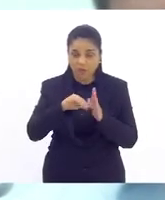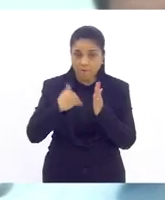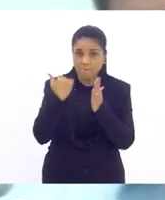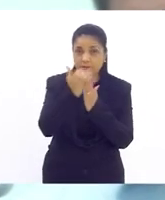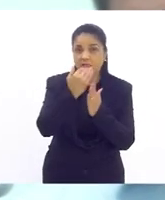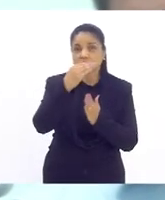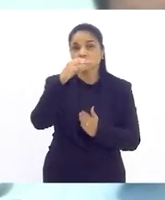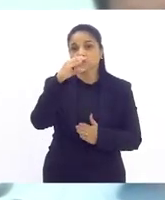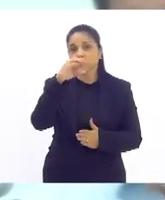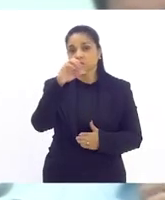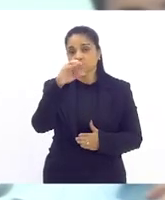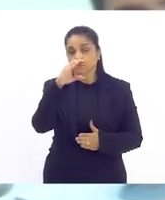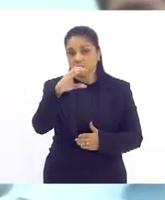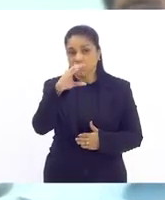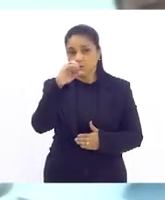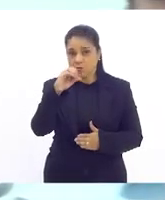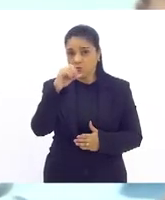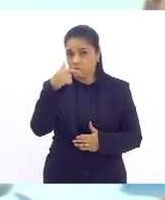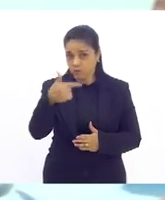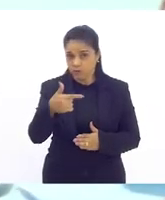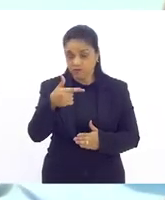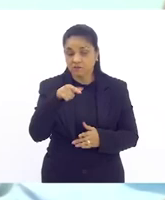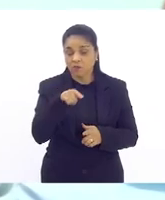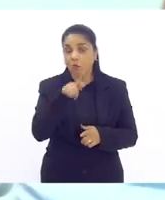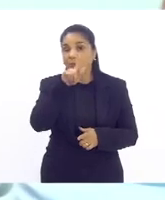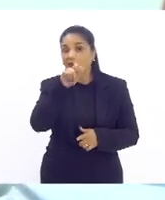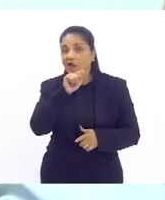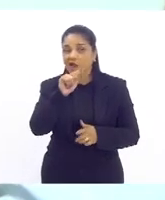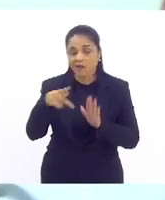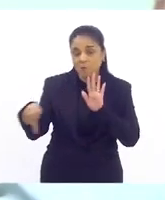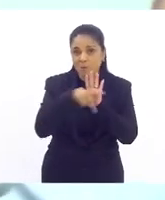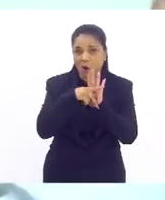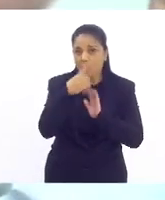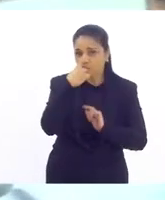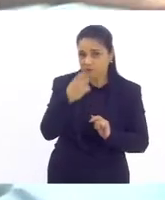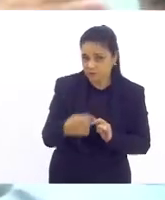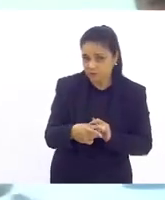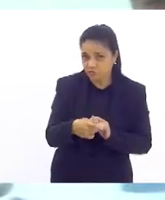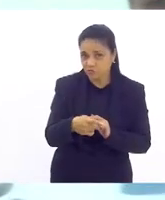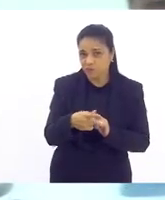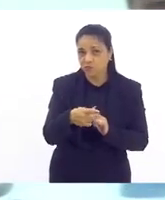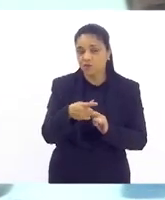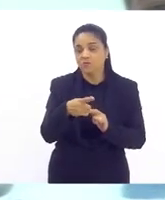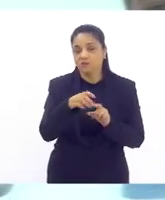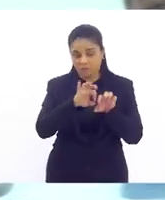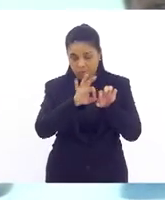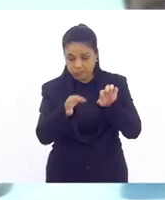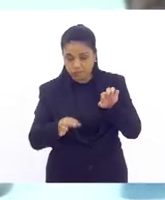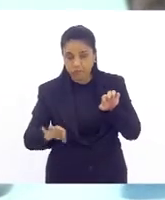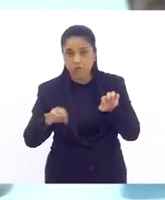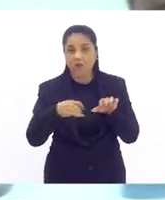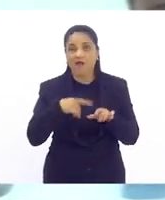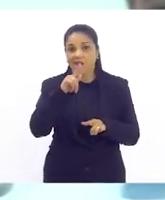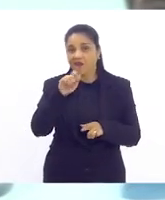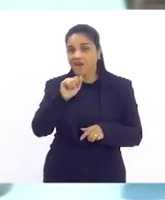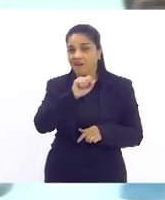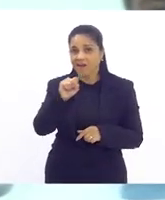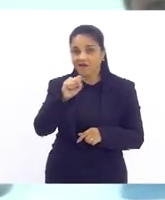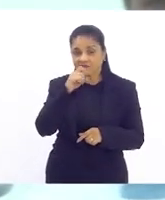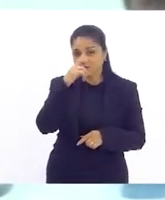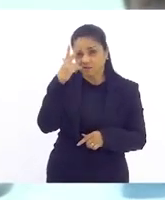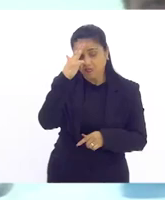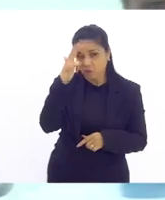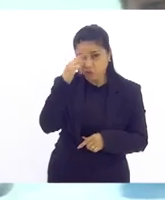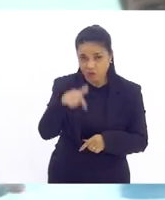com lixo é o gás do lixo uma vez ele filtrado comprimido é gás natural é gás natural que nem o gás